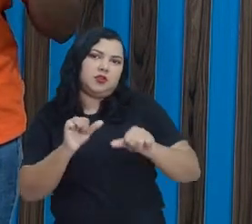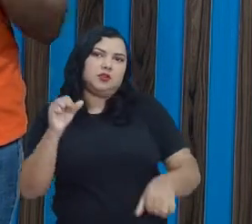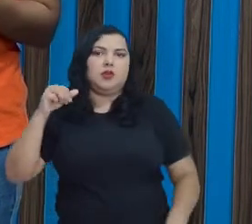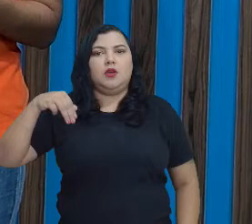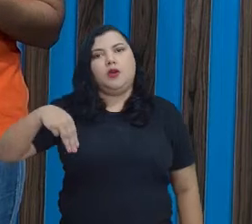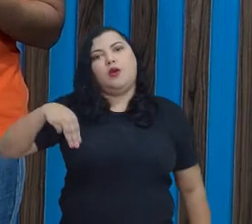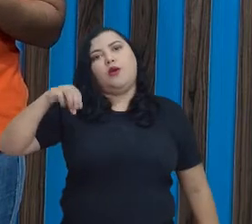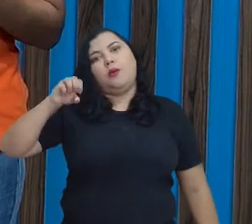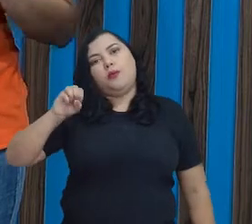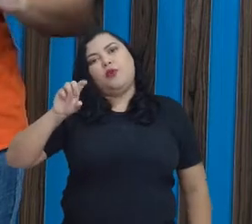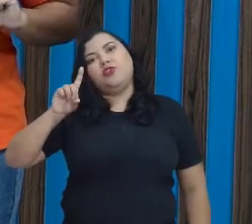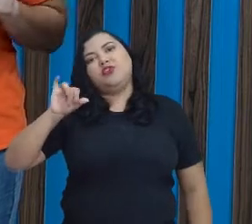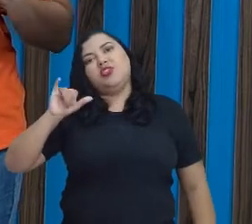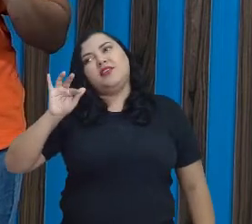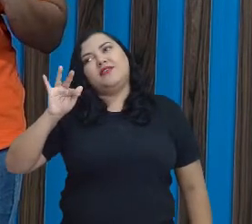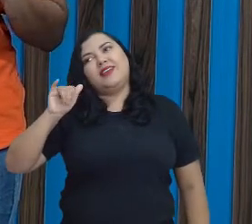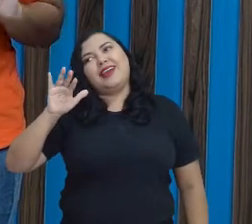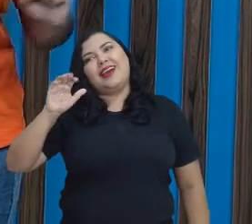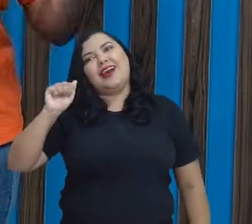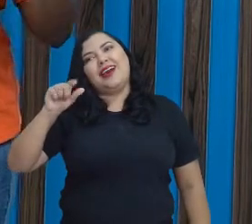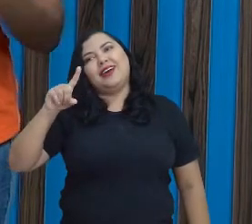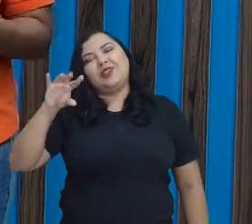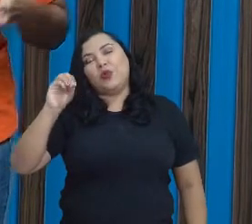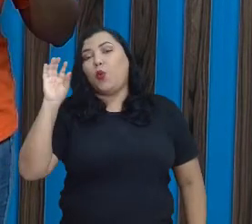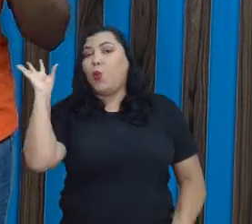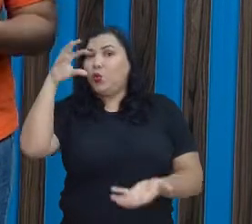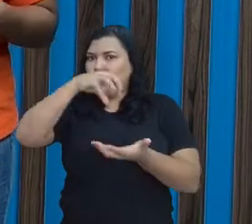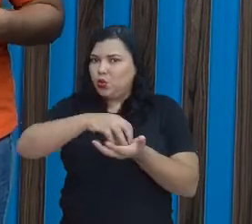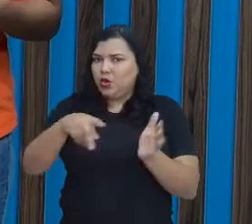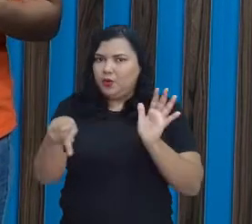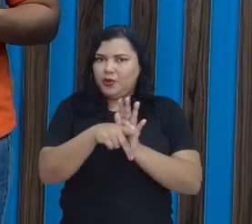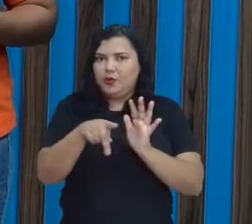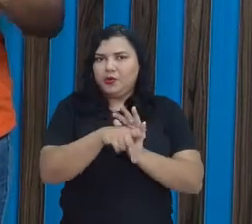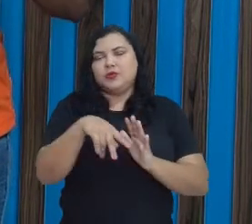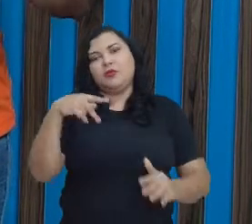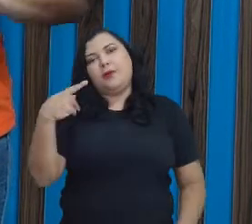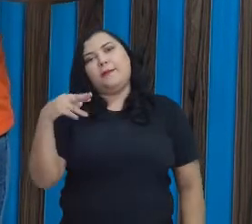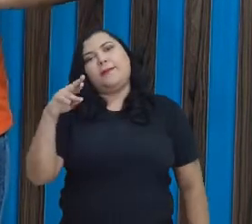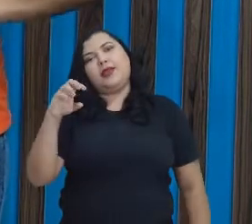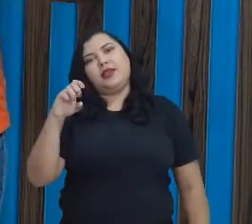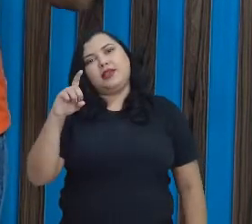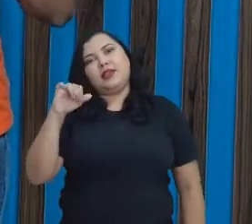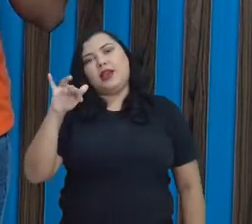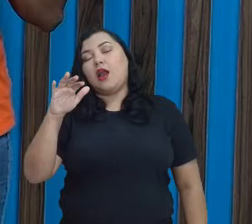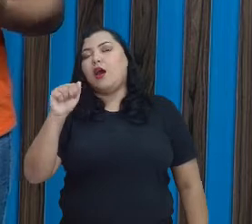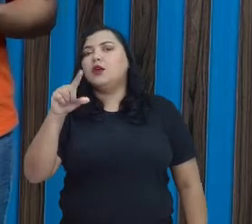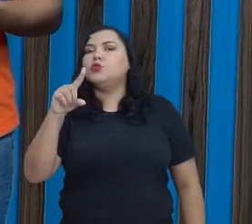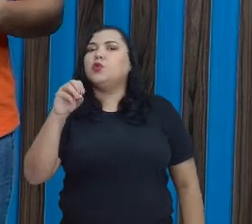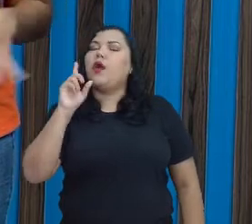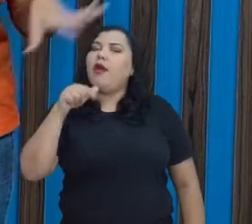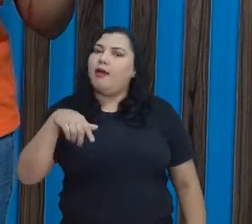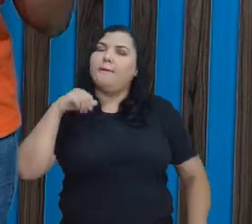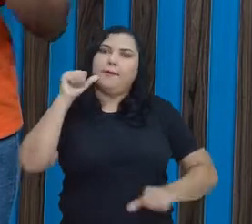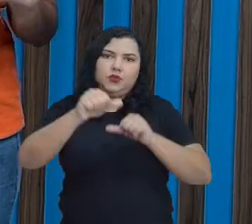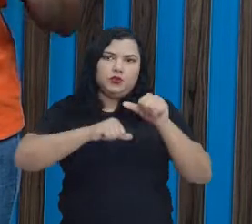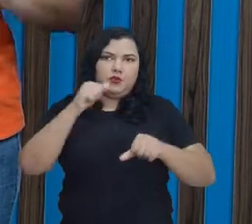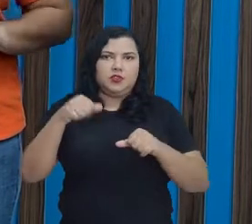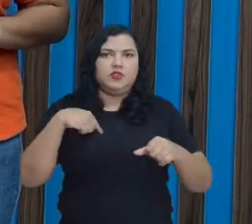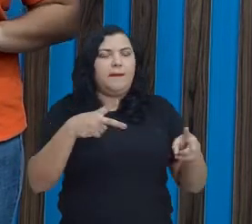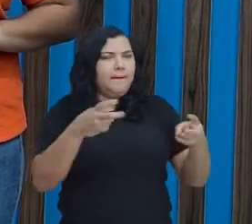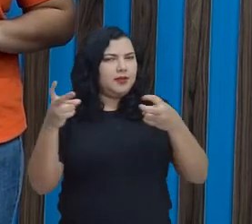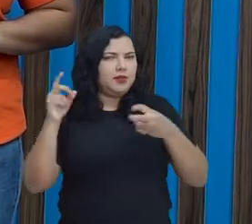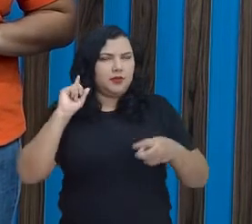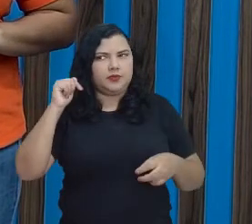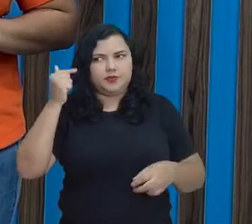Então, o sujeito aqui, eita gente, perdão, o núcleo do predicado aqui vai ser modificado e não o verbo, mas a gente vai ver com mais